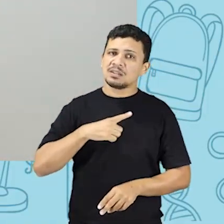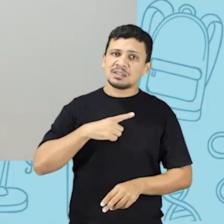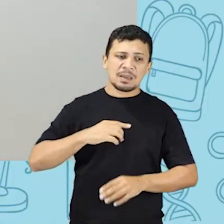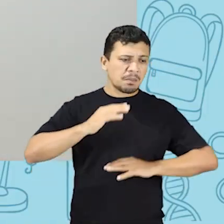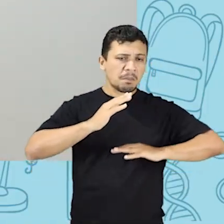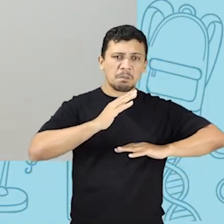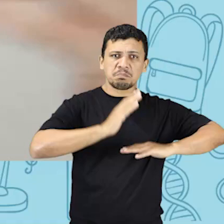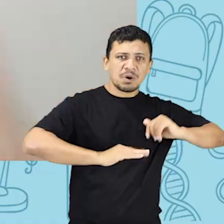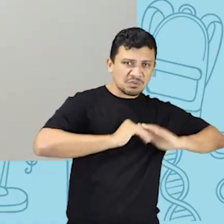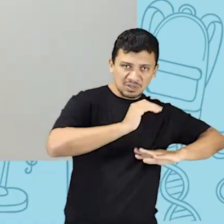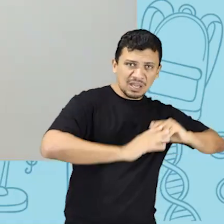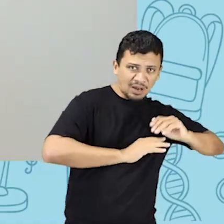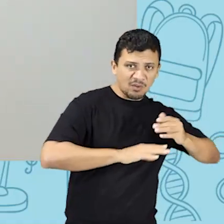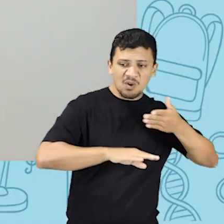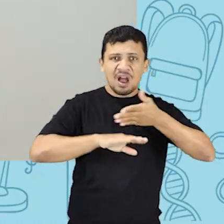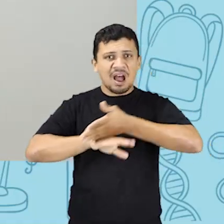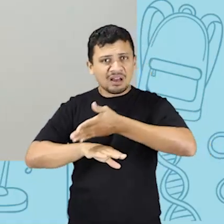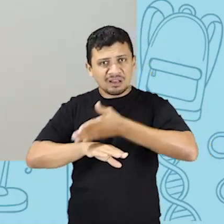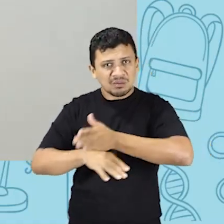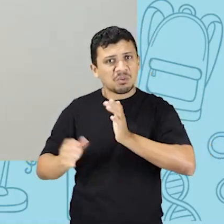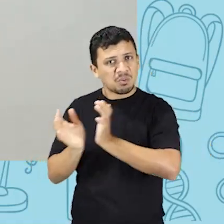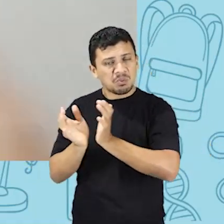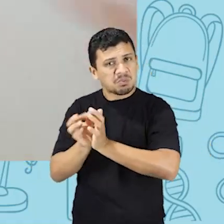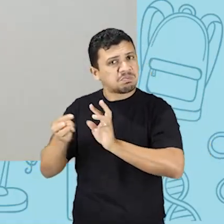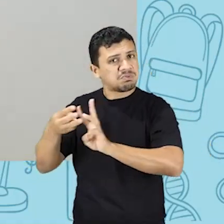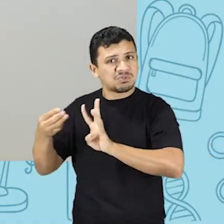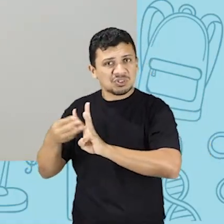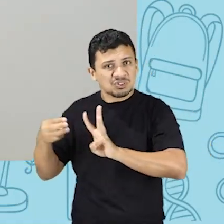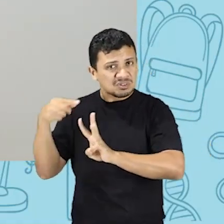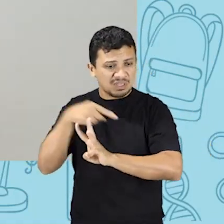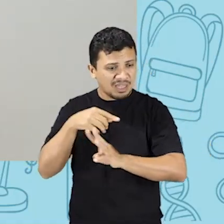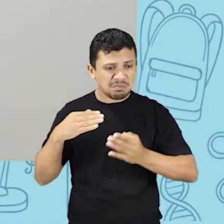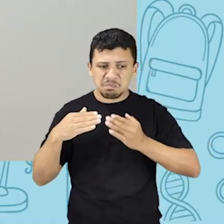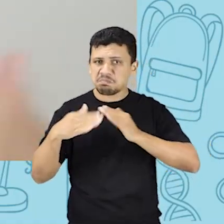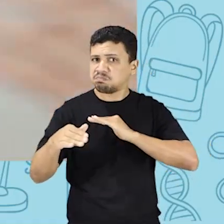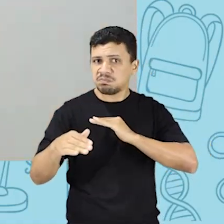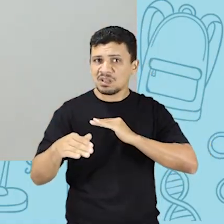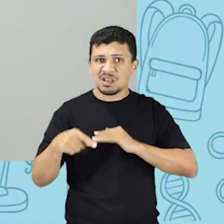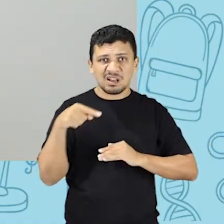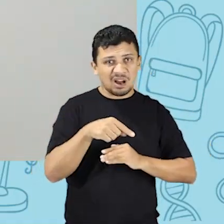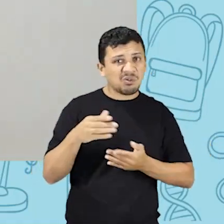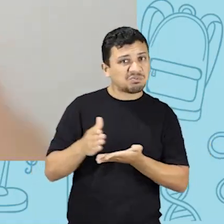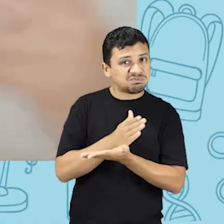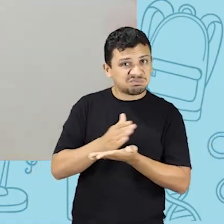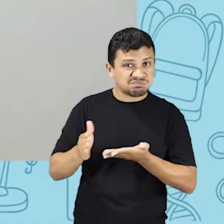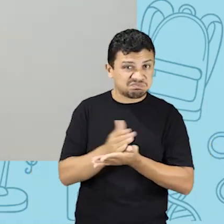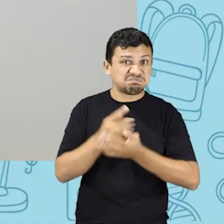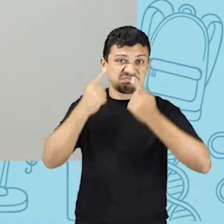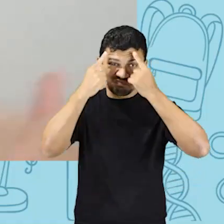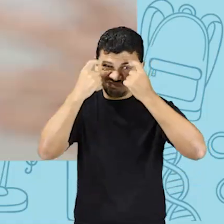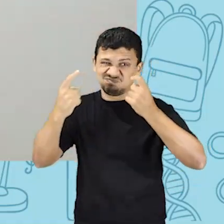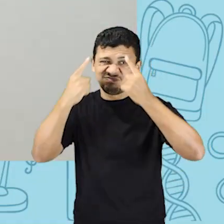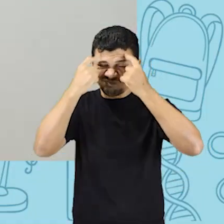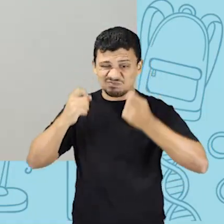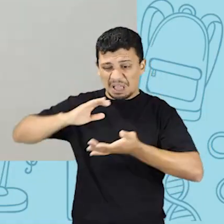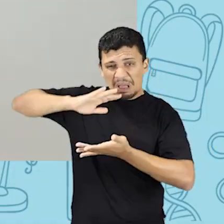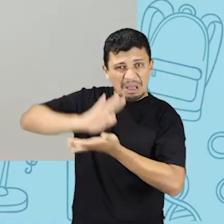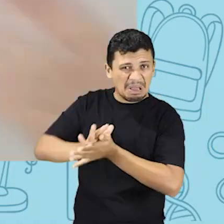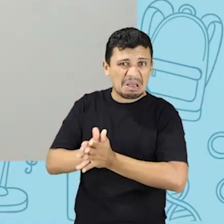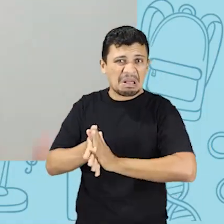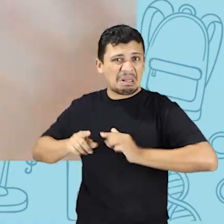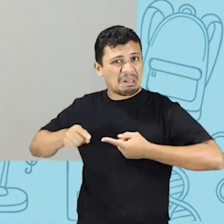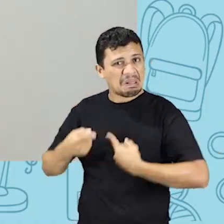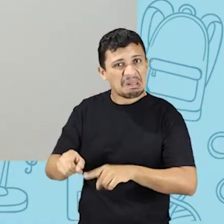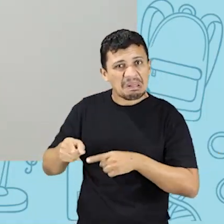muitos profissionais que atuam dentro das reservas indígenas e que não são indígenas e que acabam afetando, fazendo violência, racismo